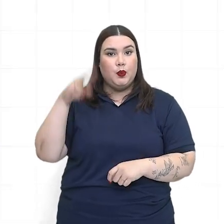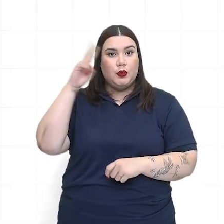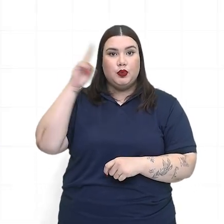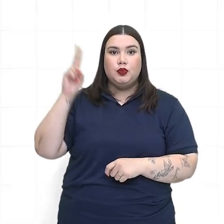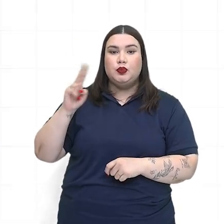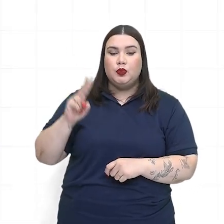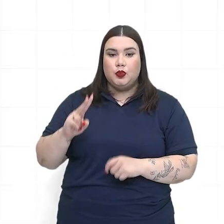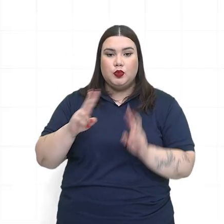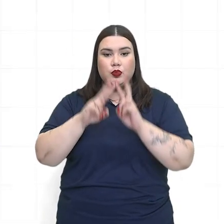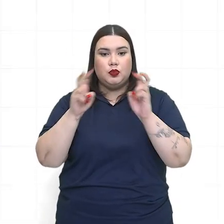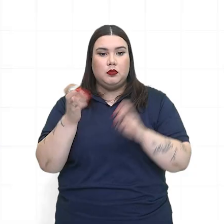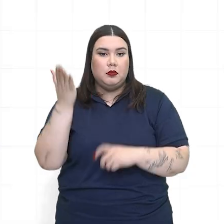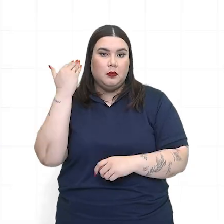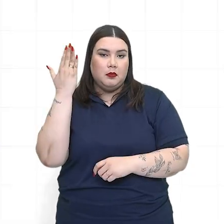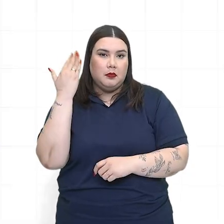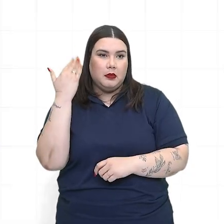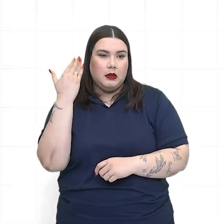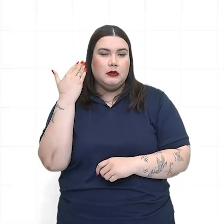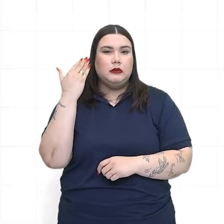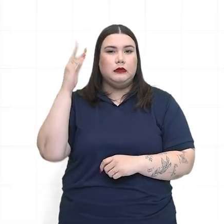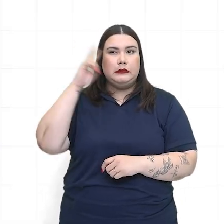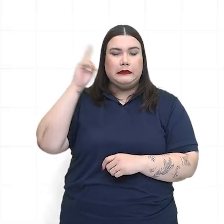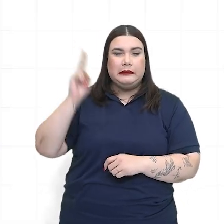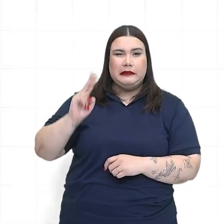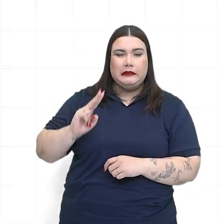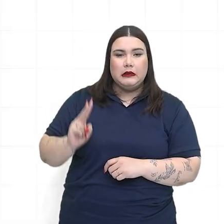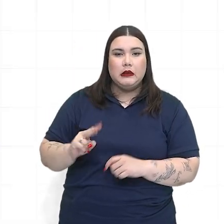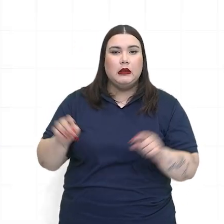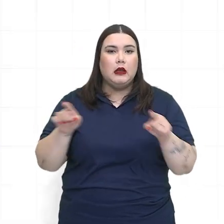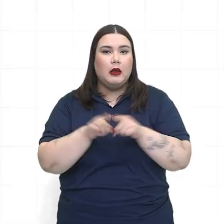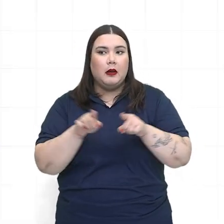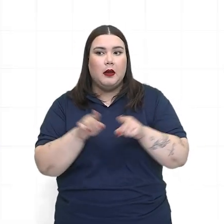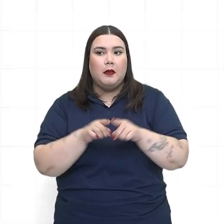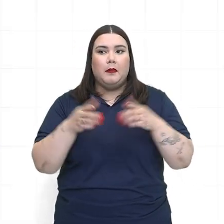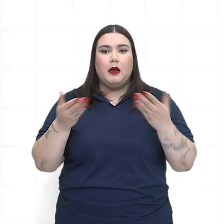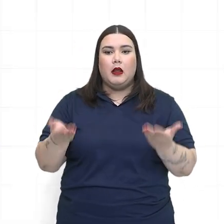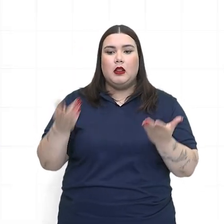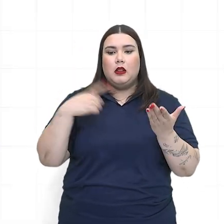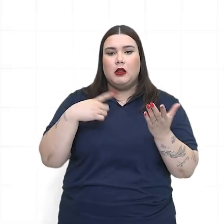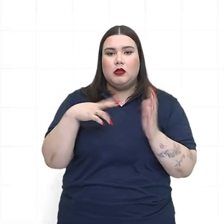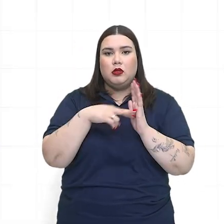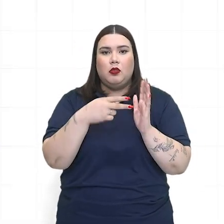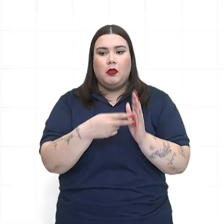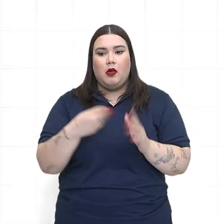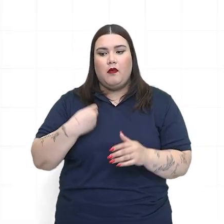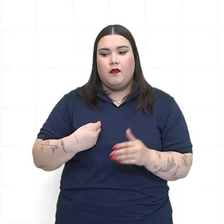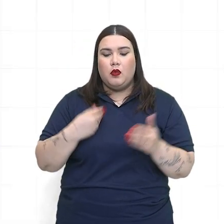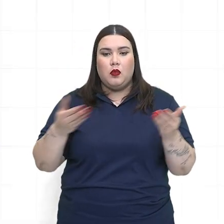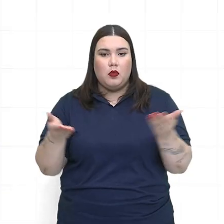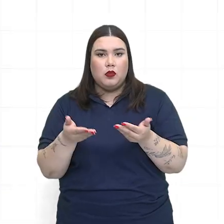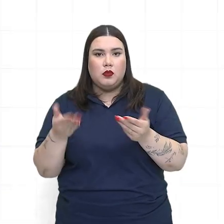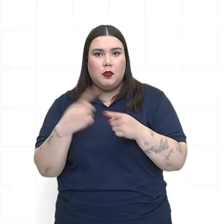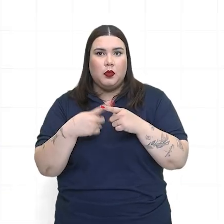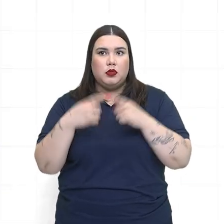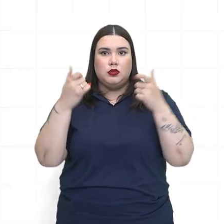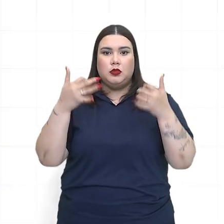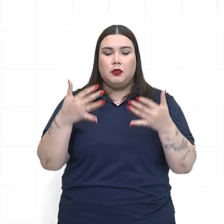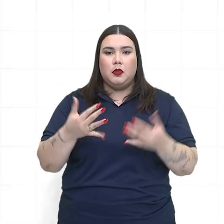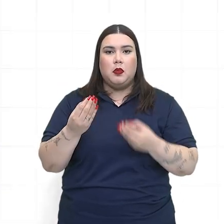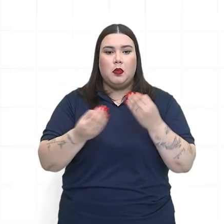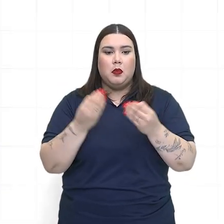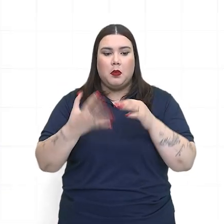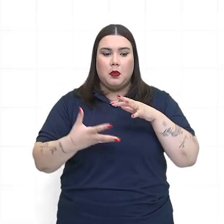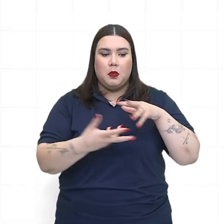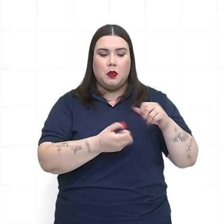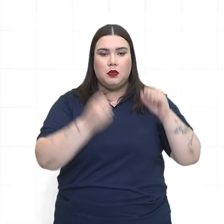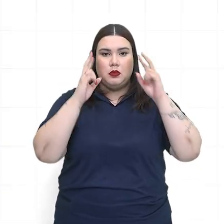histórias sobre um passado bem distante, que ao mesmo tempo dão sentido à vida no presente, pois explicam como o mundo